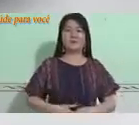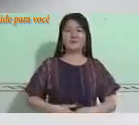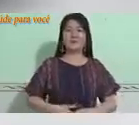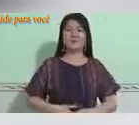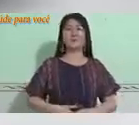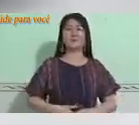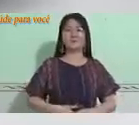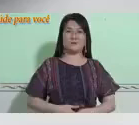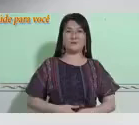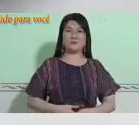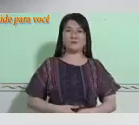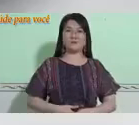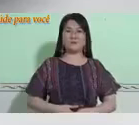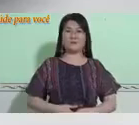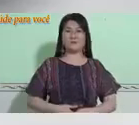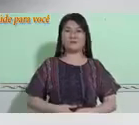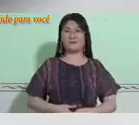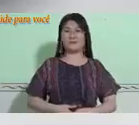do cabelo.